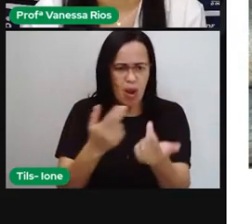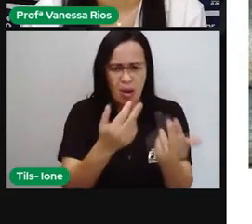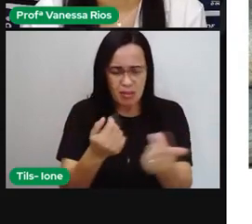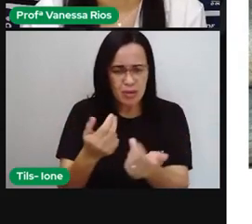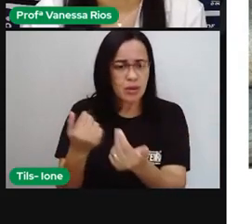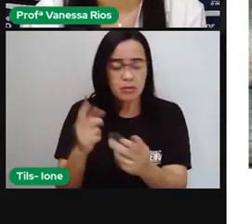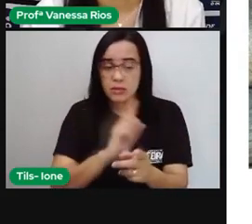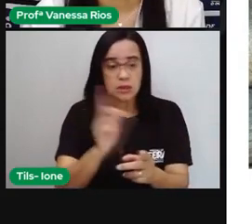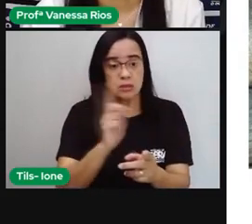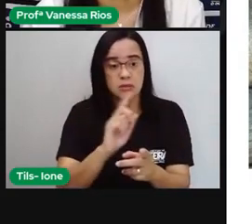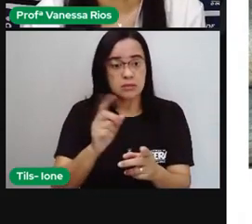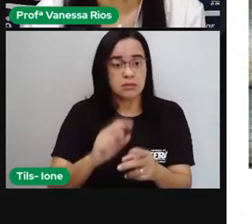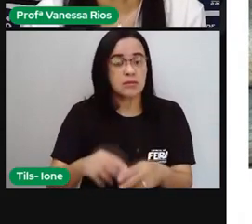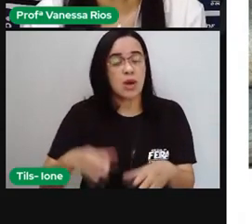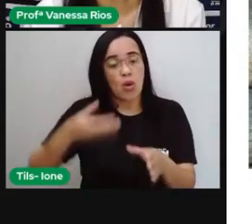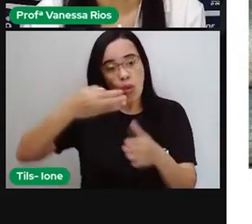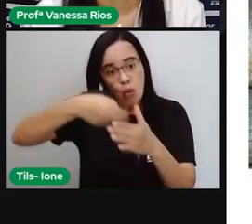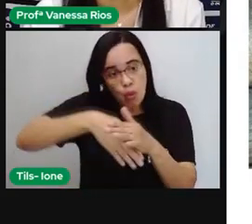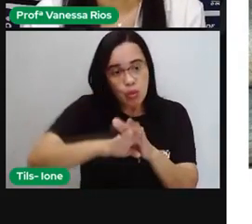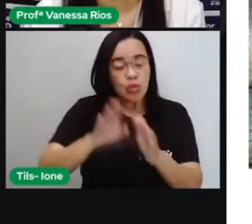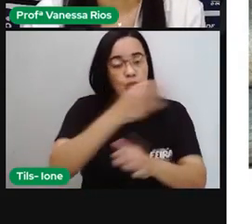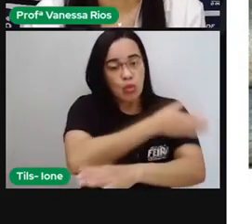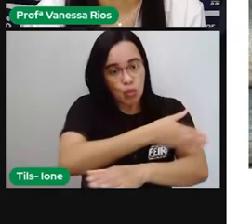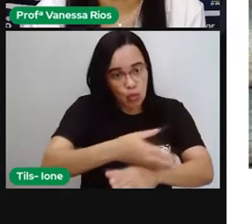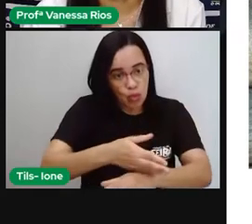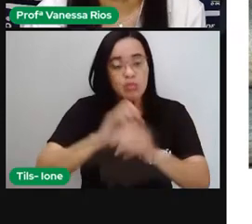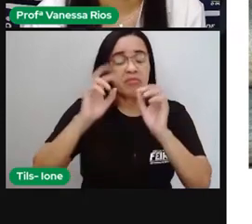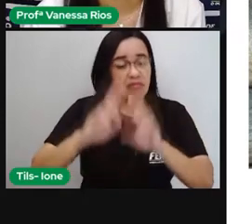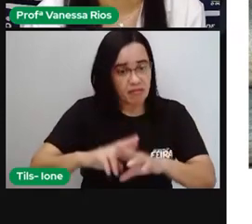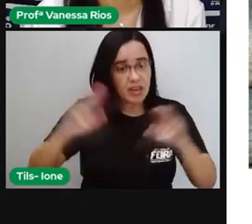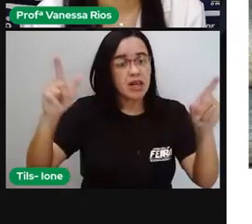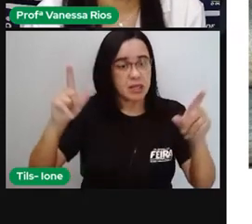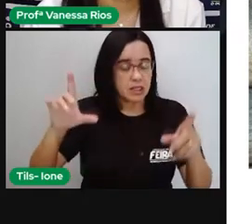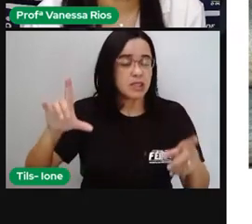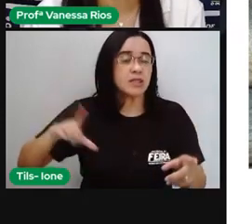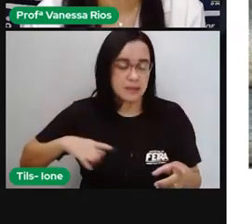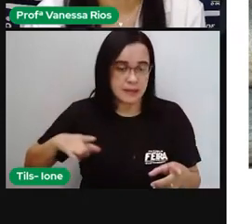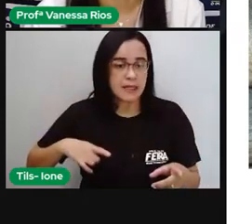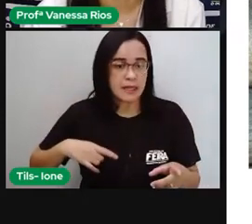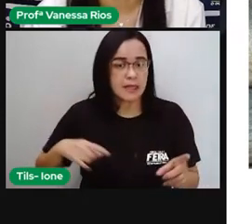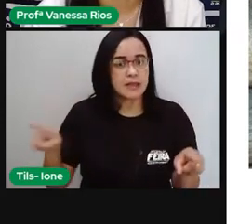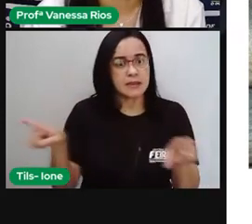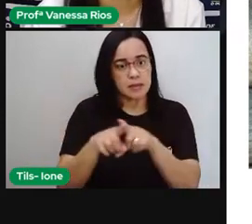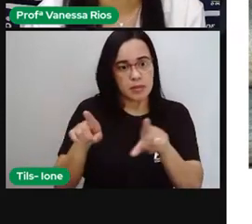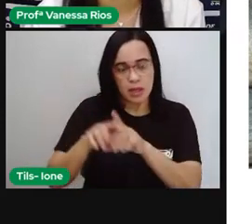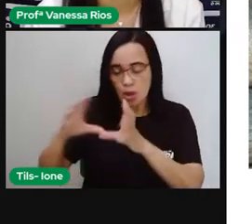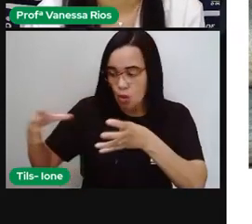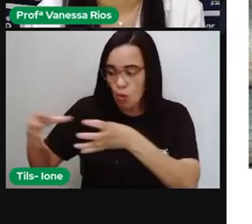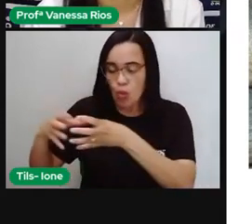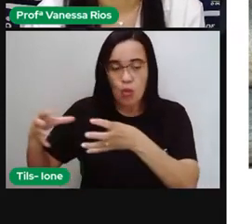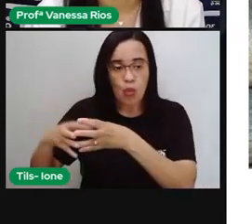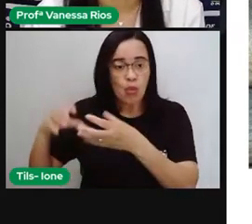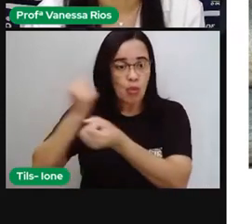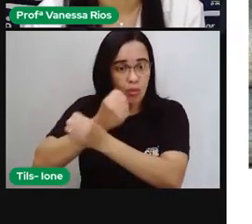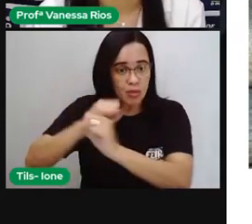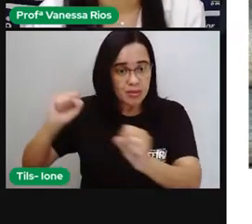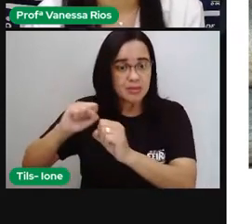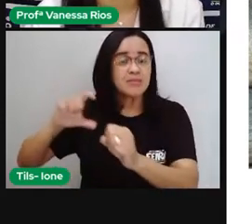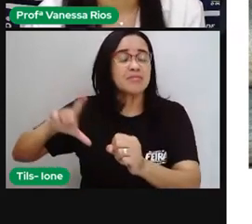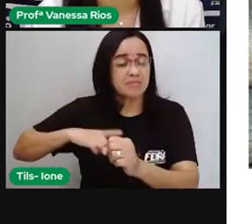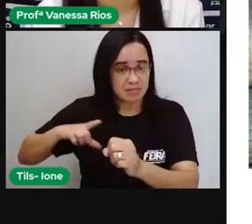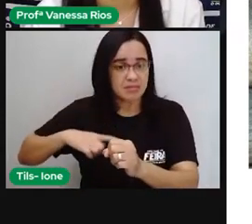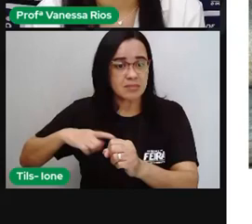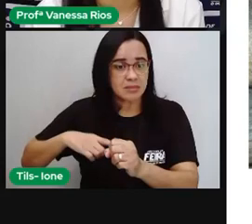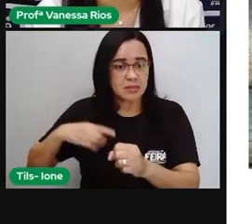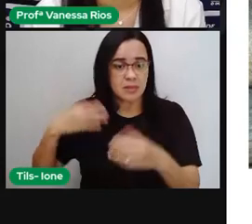diferentes, eles existiam num número aí muito grande comparado aos números de indígenas que ainda vivem, né,